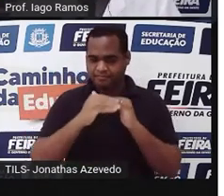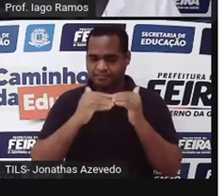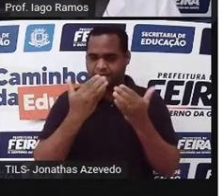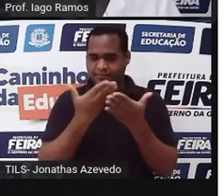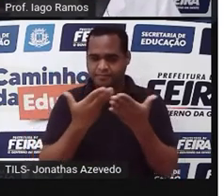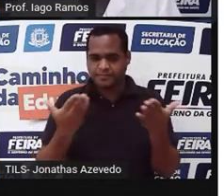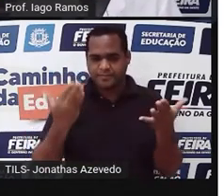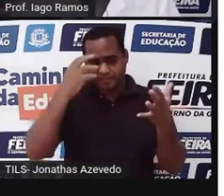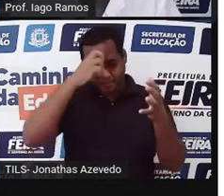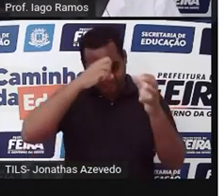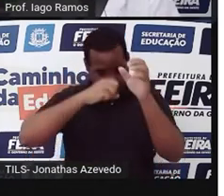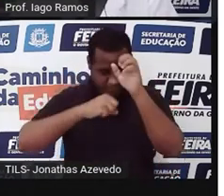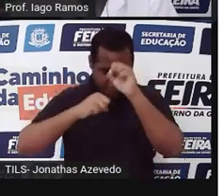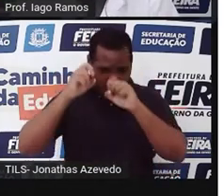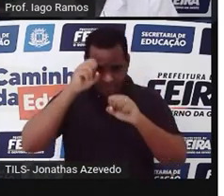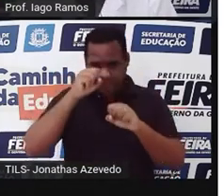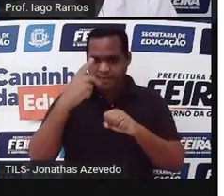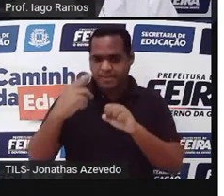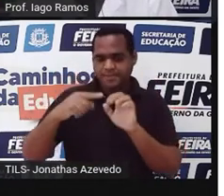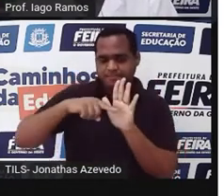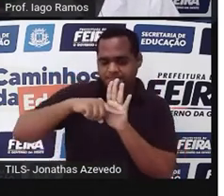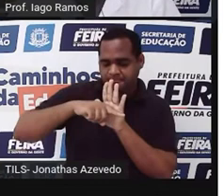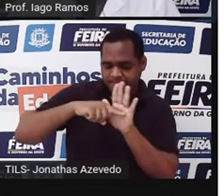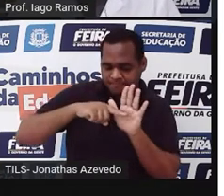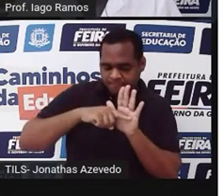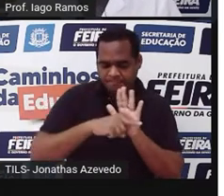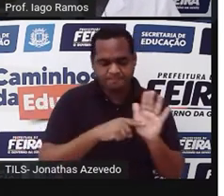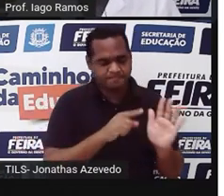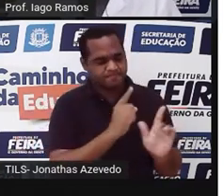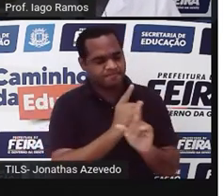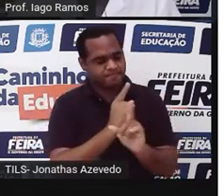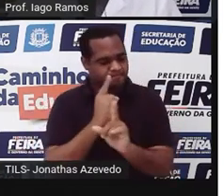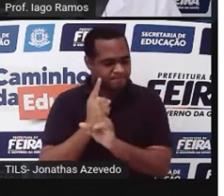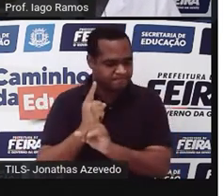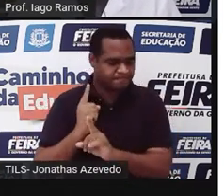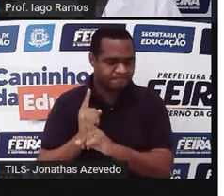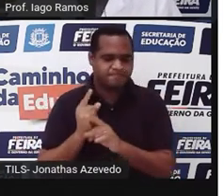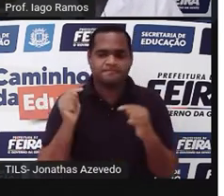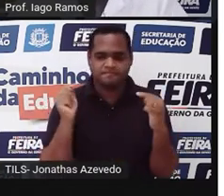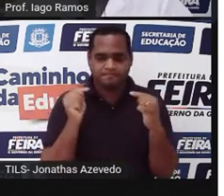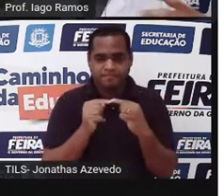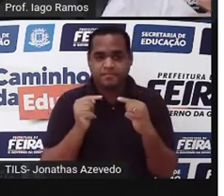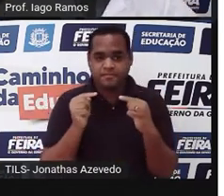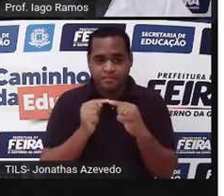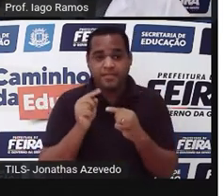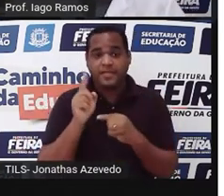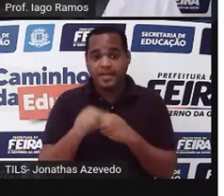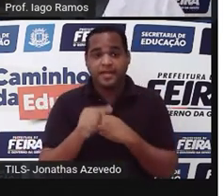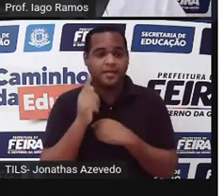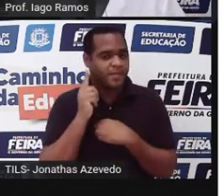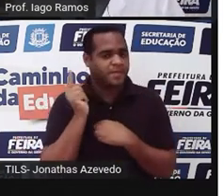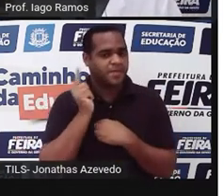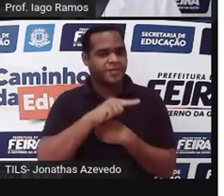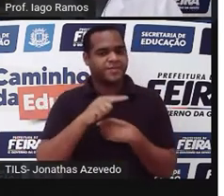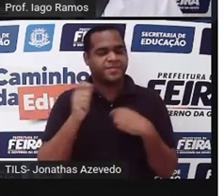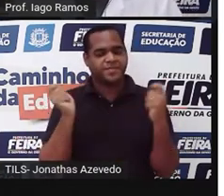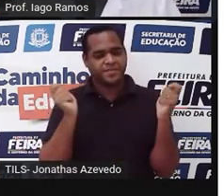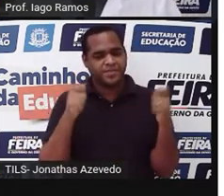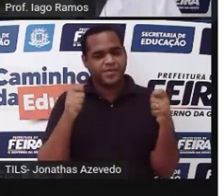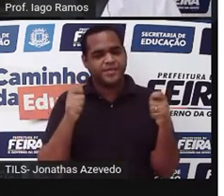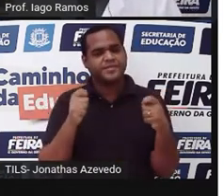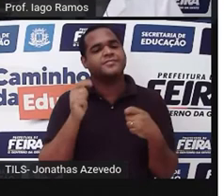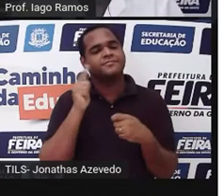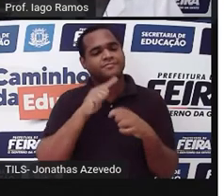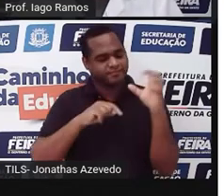aprendizagem quando agente investiga né a gente tem aí uma grande possibilidade de